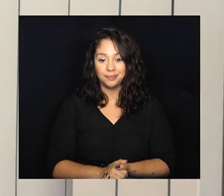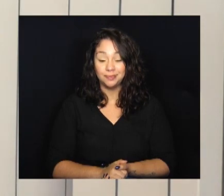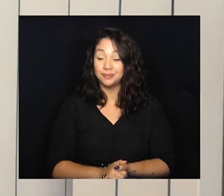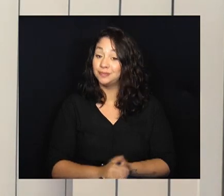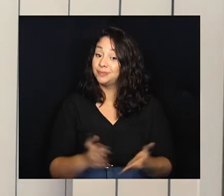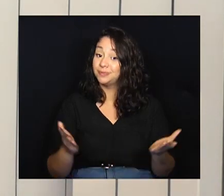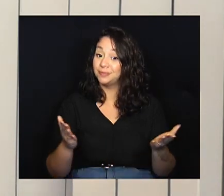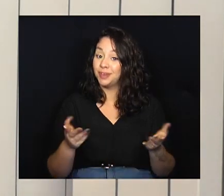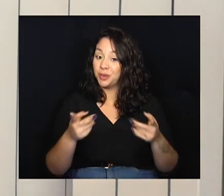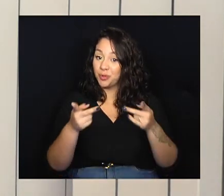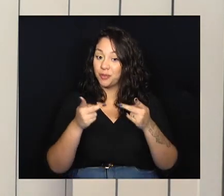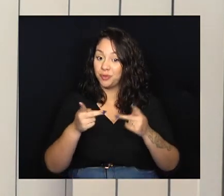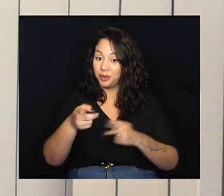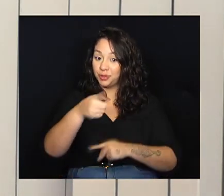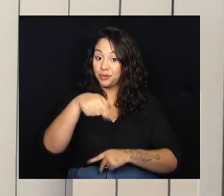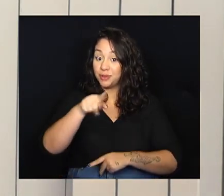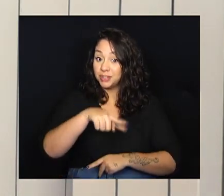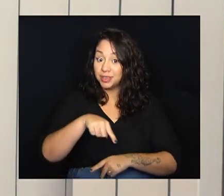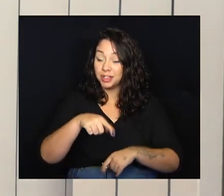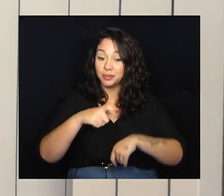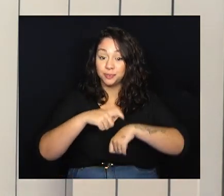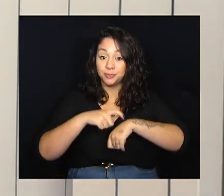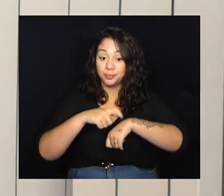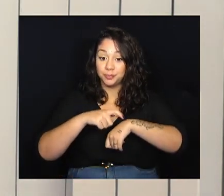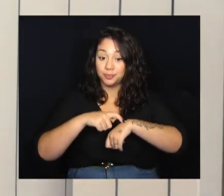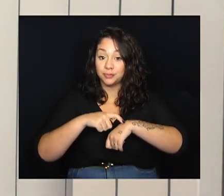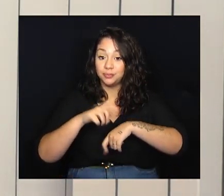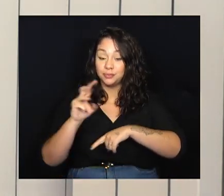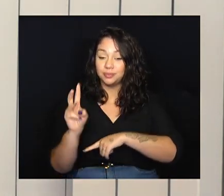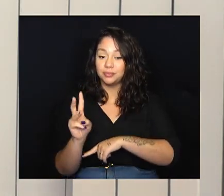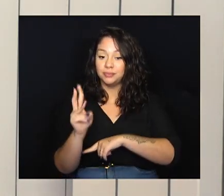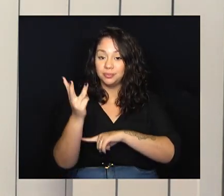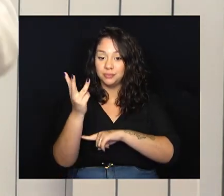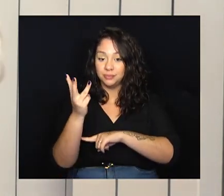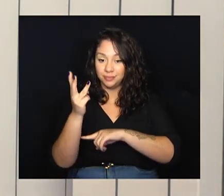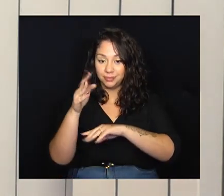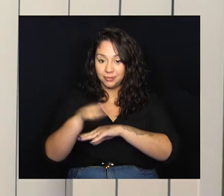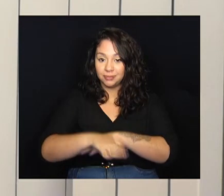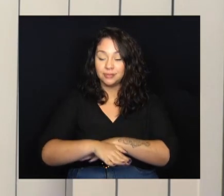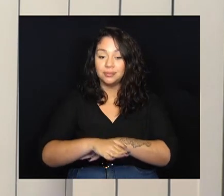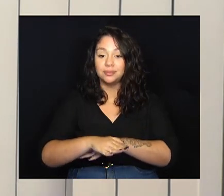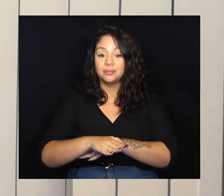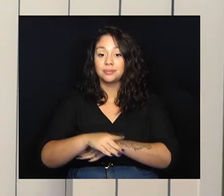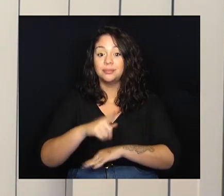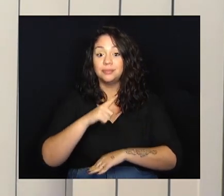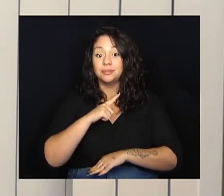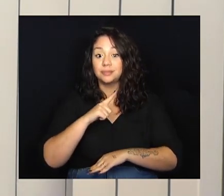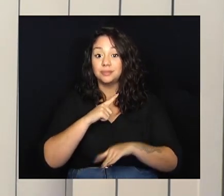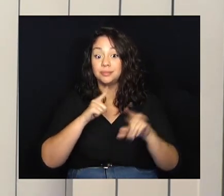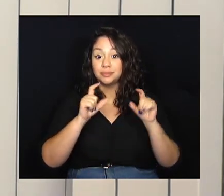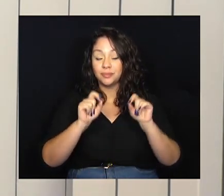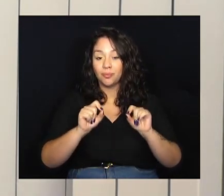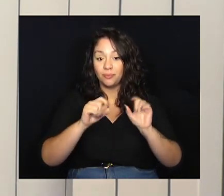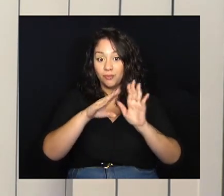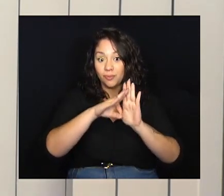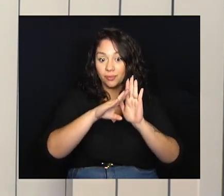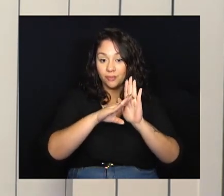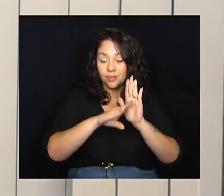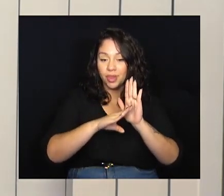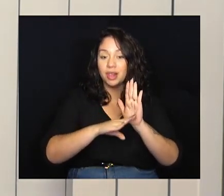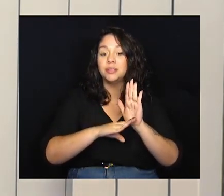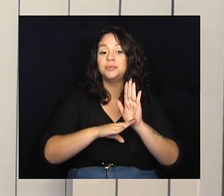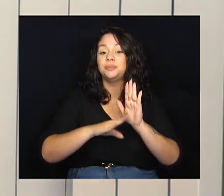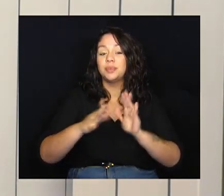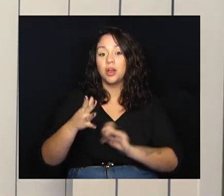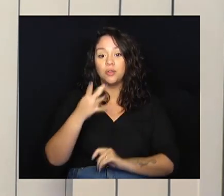Eu tenho um convite a fazer a você hein daqui a pouco às 3 horas da tarde tem questão de ordem ao vivo